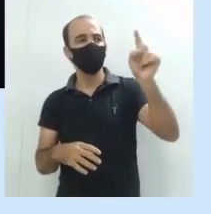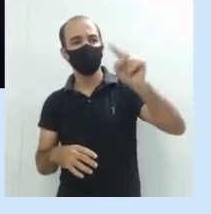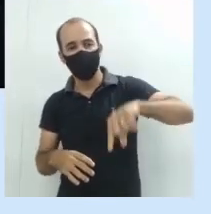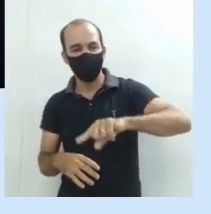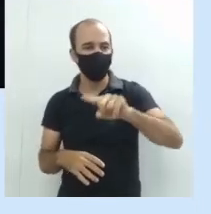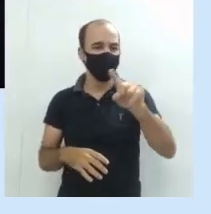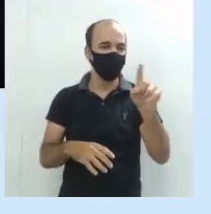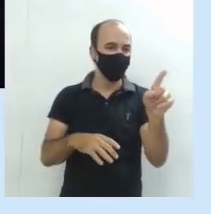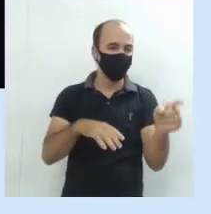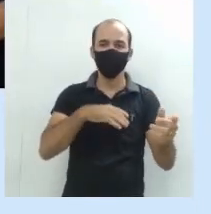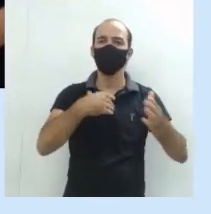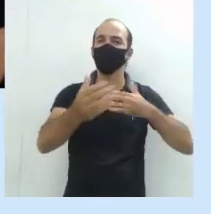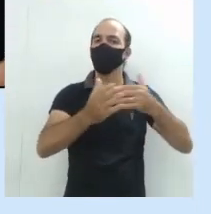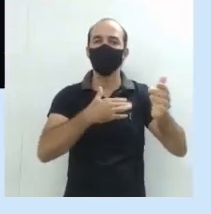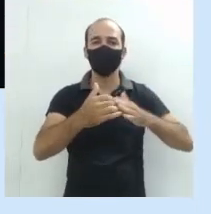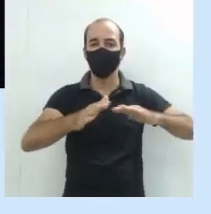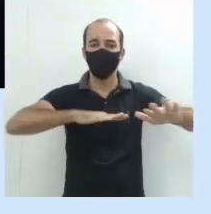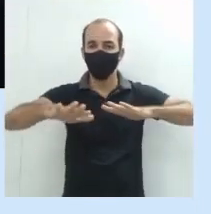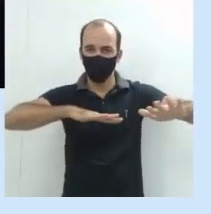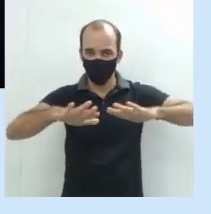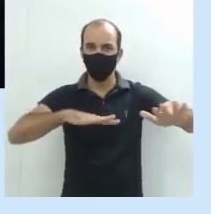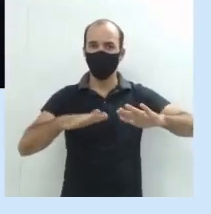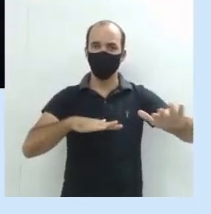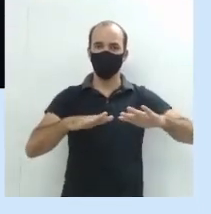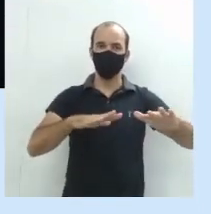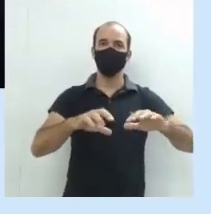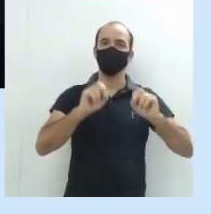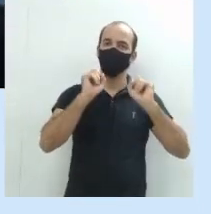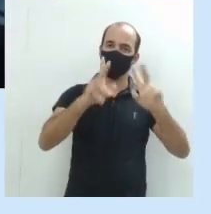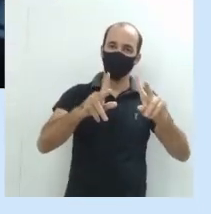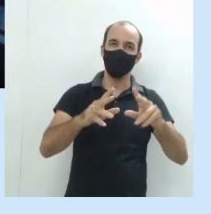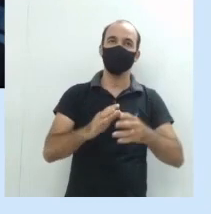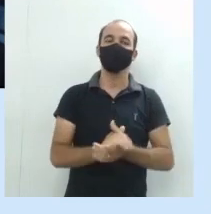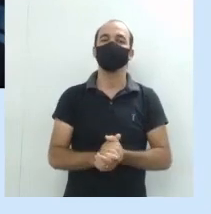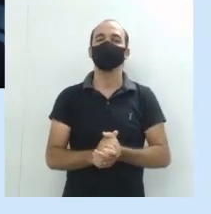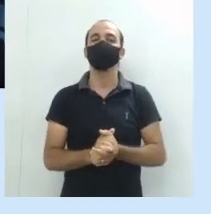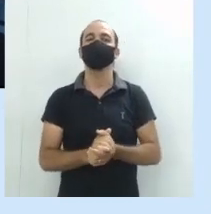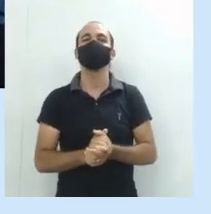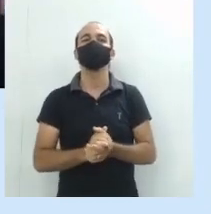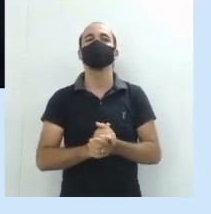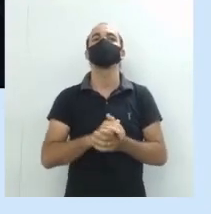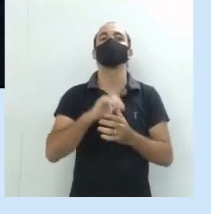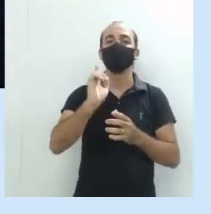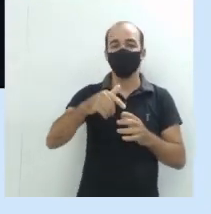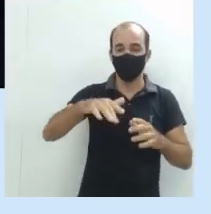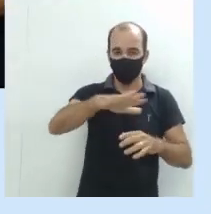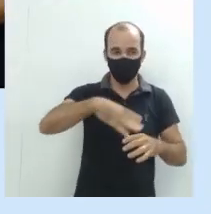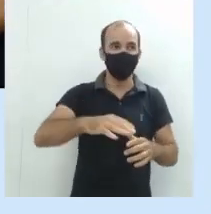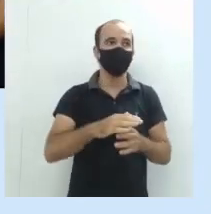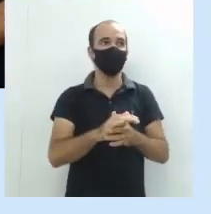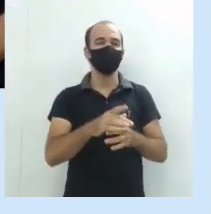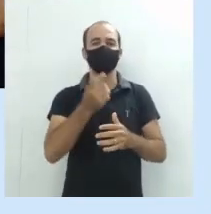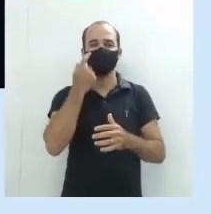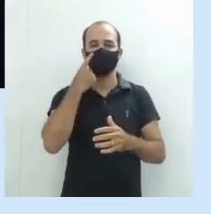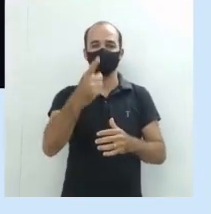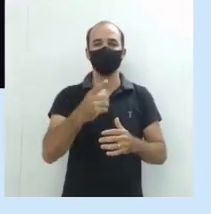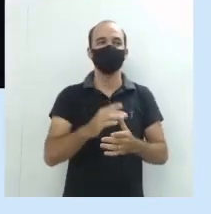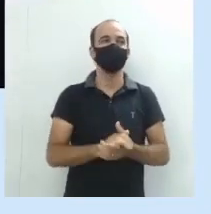direção e de sentido. Isso é o que caracteriza uma grandeza vetorial. Olha para mim, meu